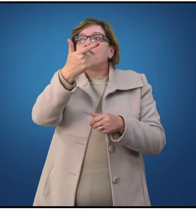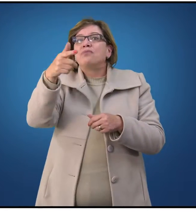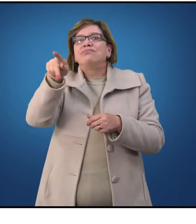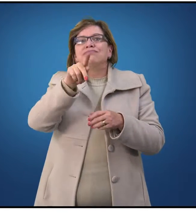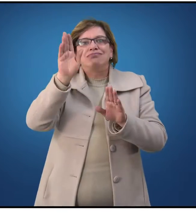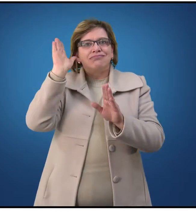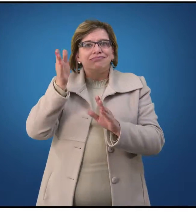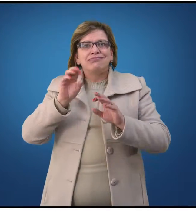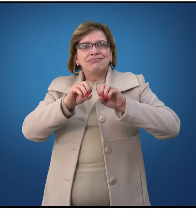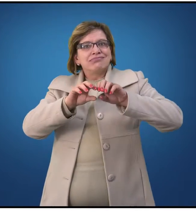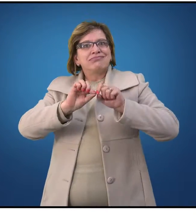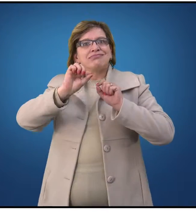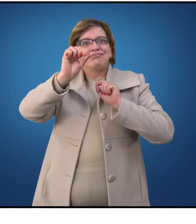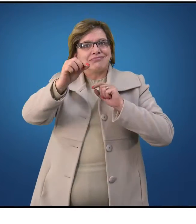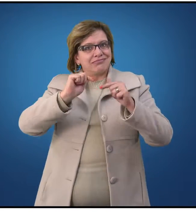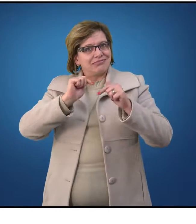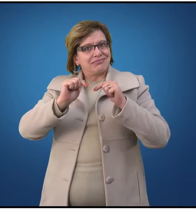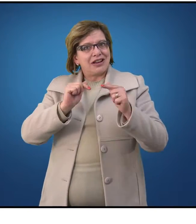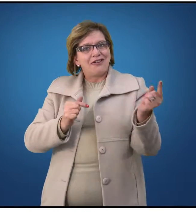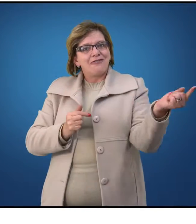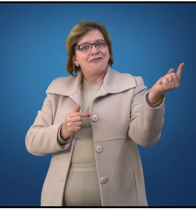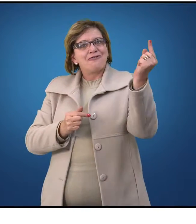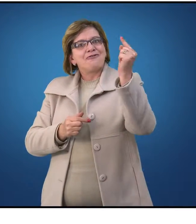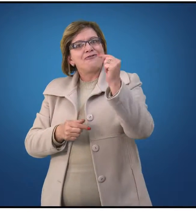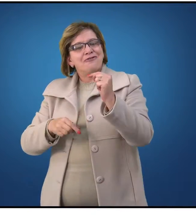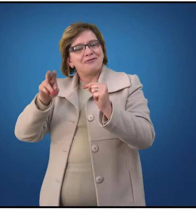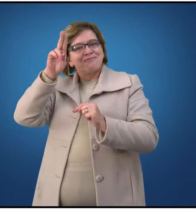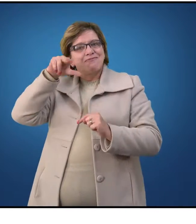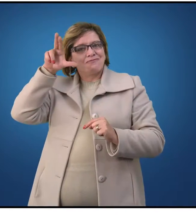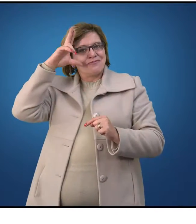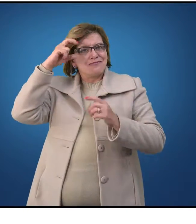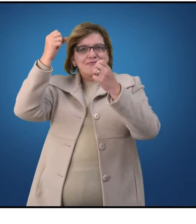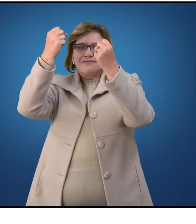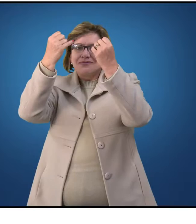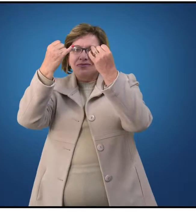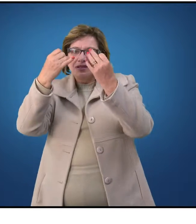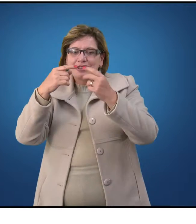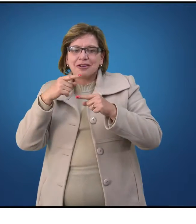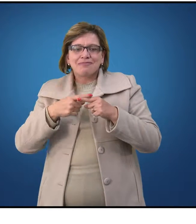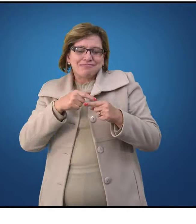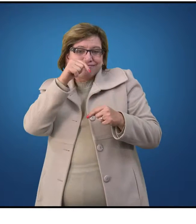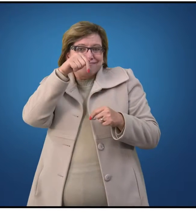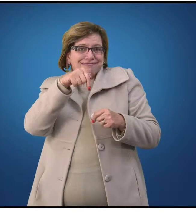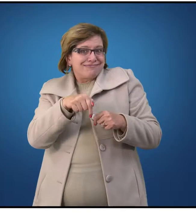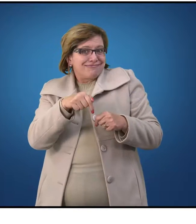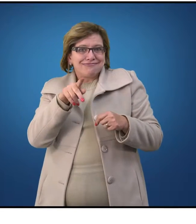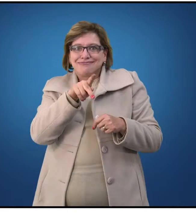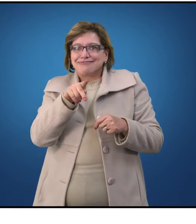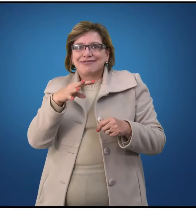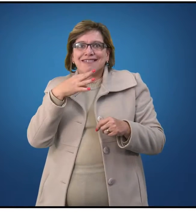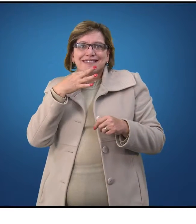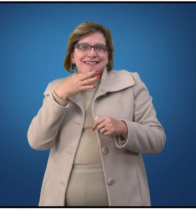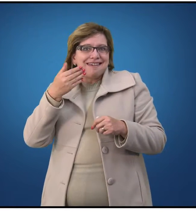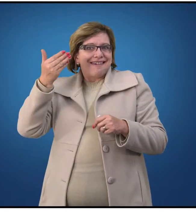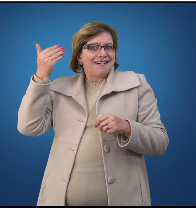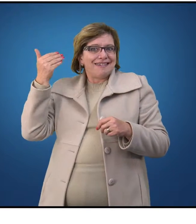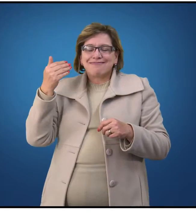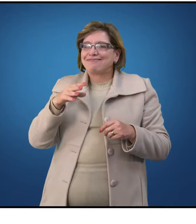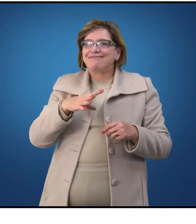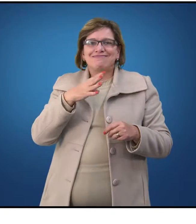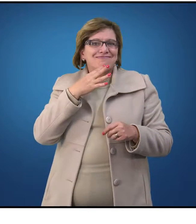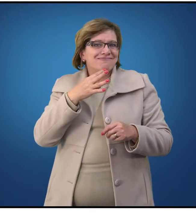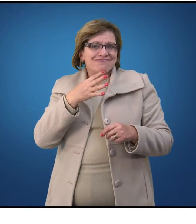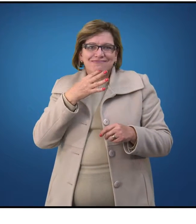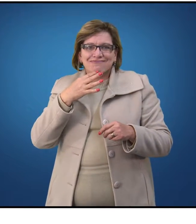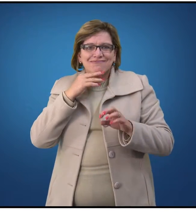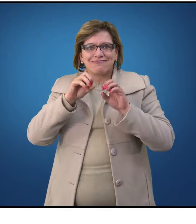falar sobre, ainda pelo desconhecimento da modalidade. A legislação da educação à